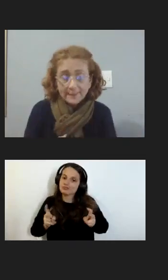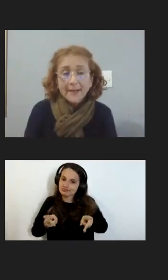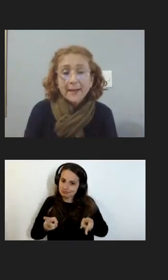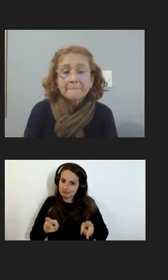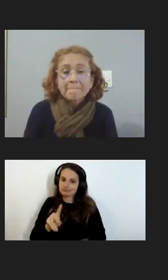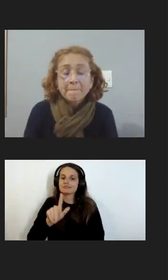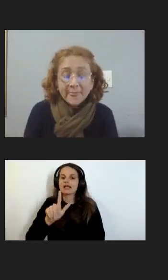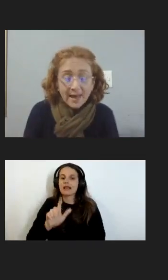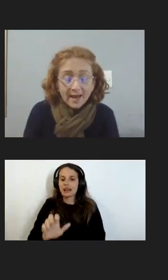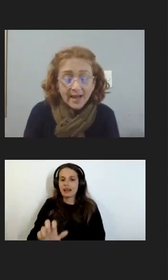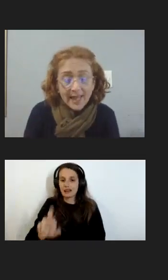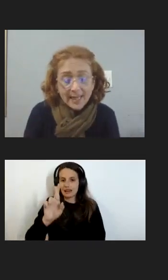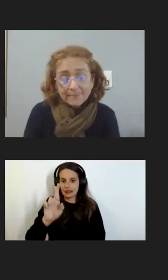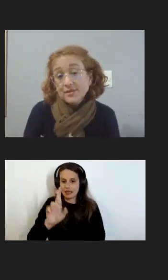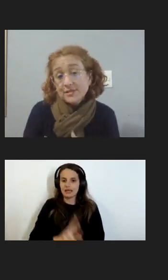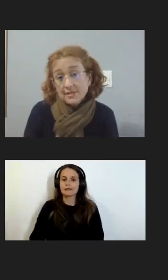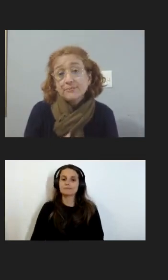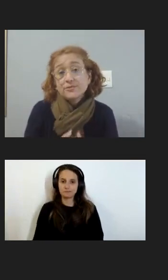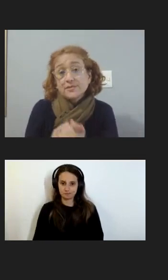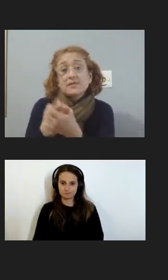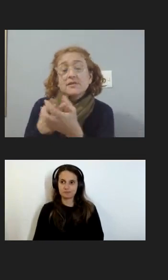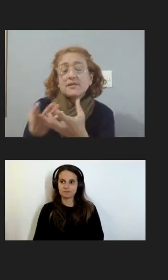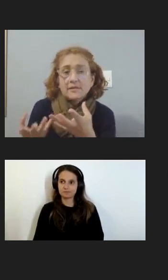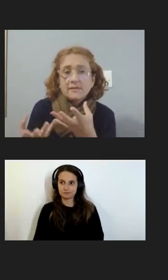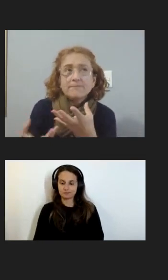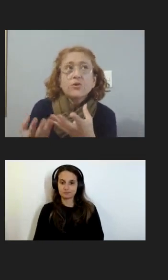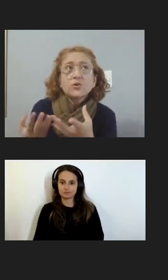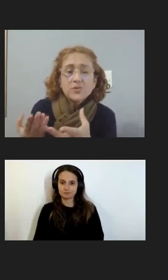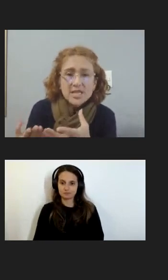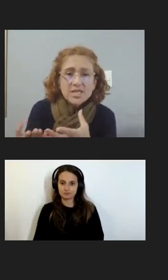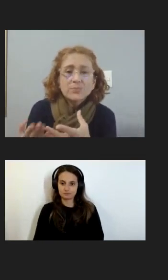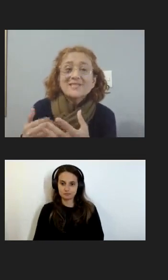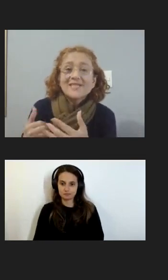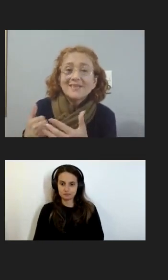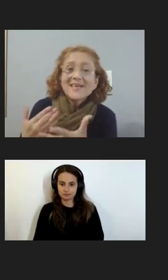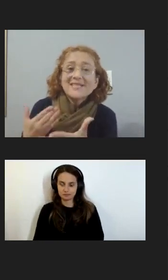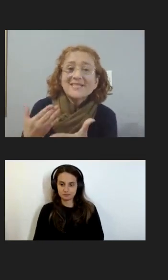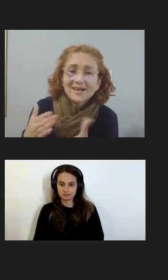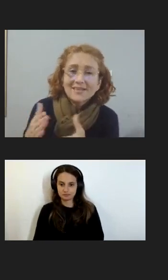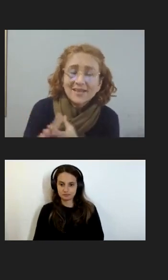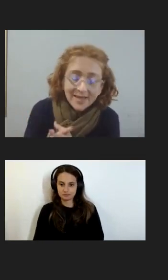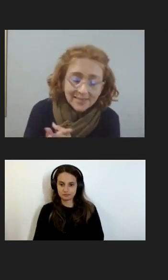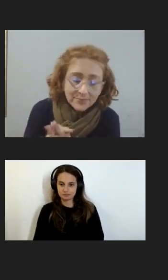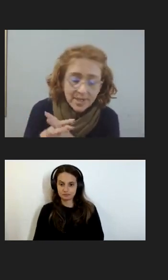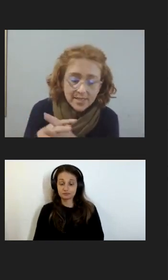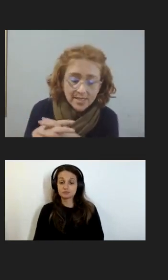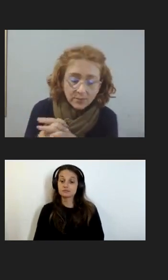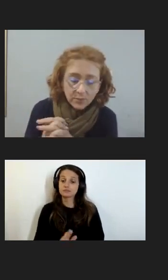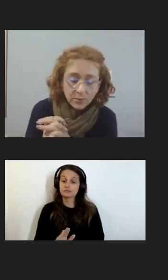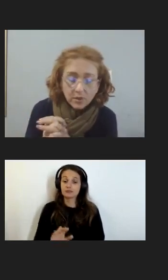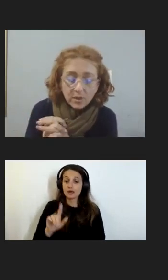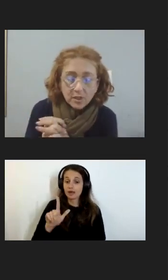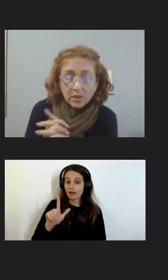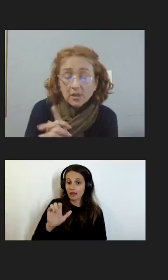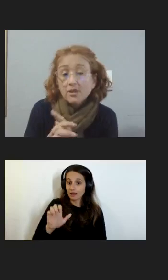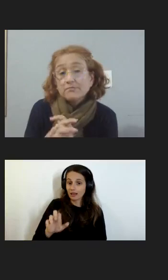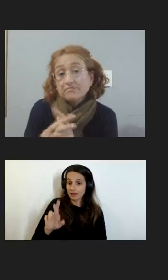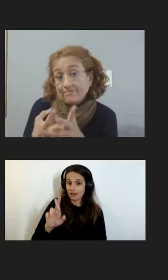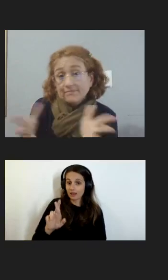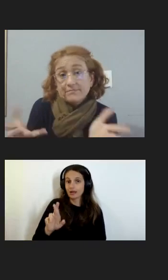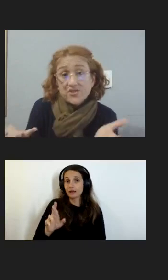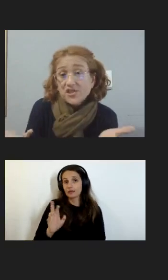LER, tá? A lei ela pode ser produzida, pode ser desencadeada, por exemplo, por